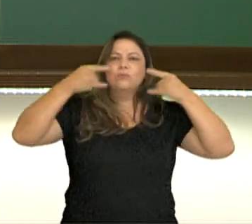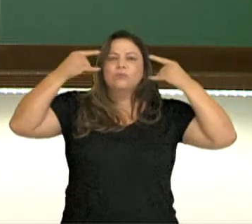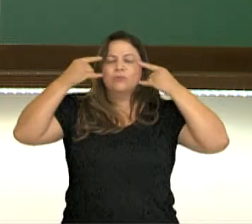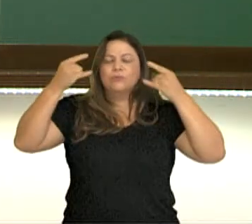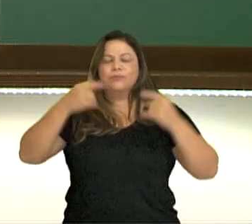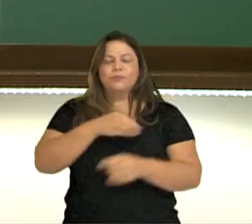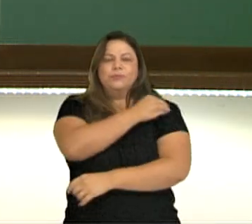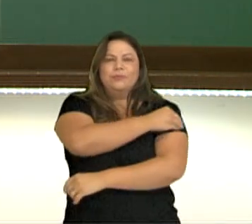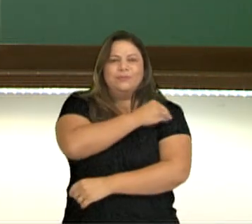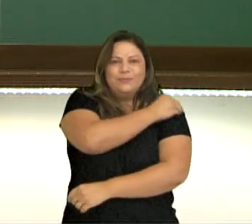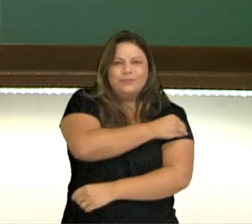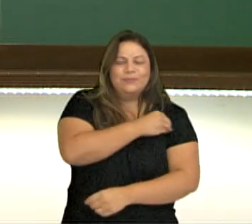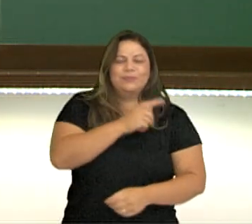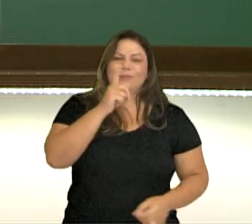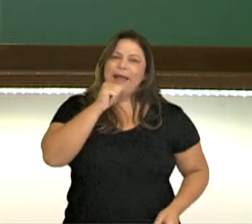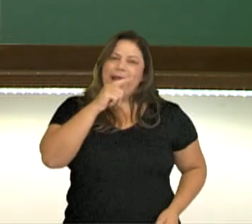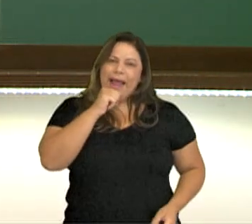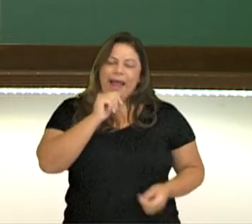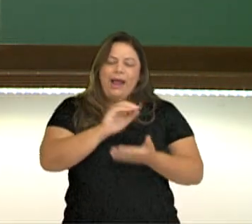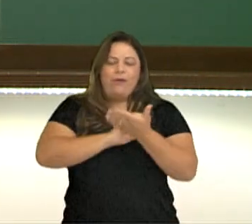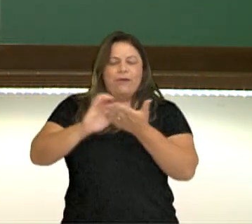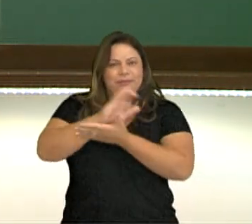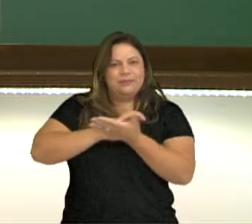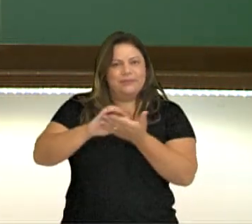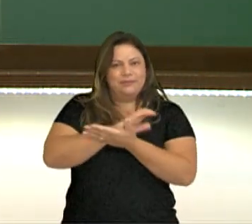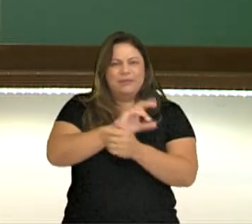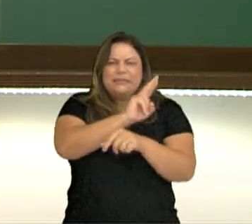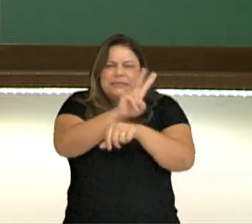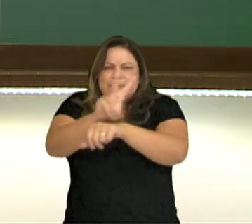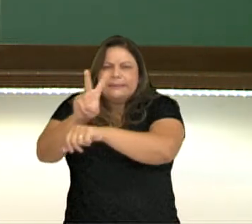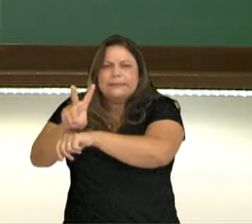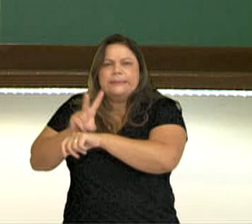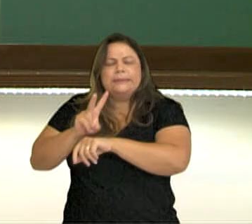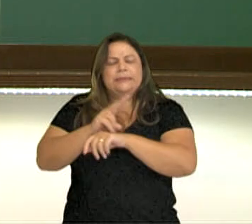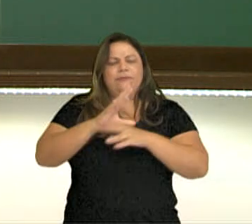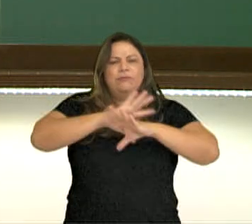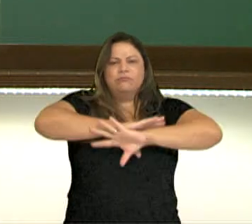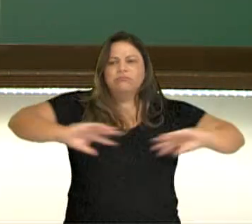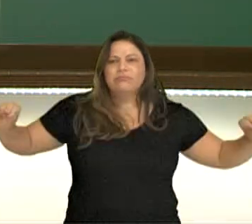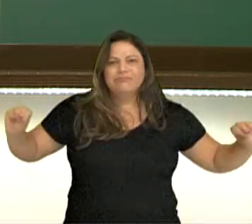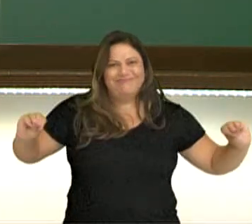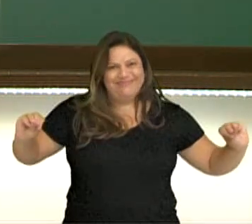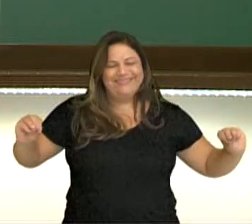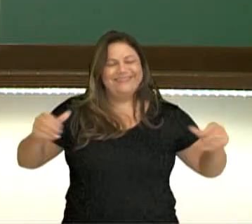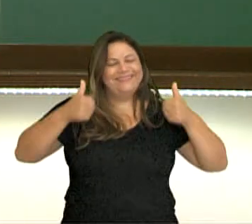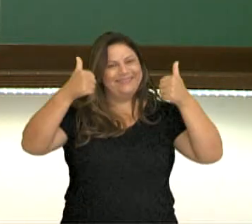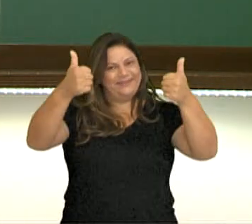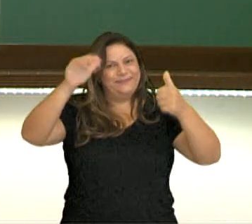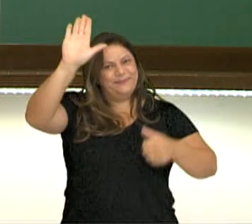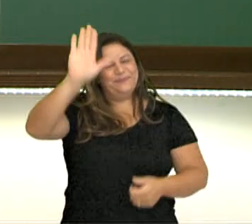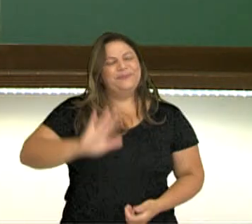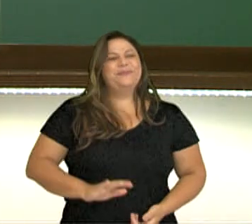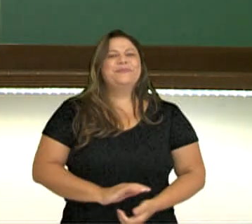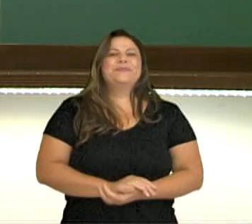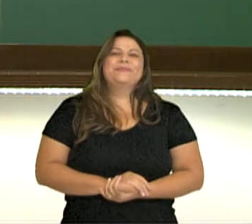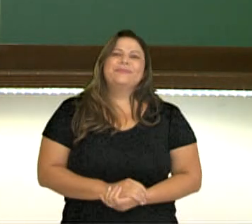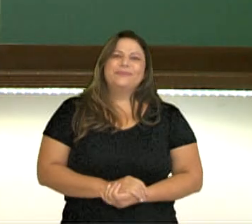gel, água e sabão. Se cada um fizer a sua parte, a gente vai dar conta de se livrar logo desse vírus. Até a próxima aula, gente!